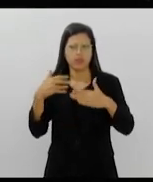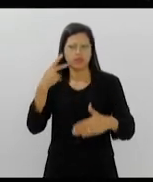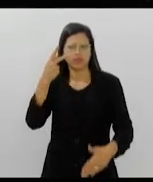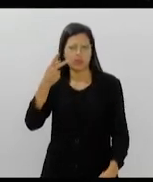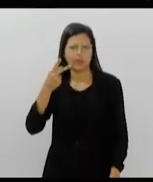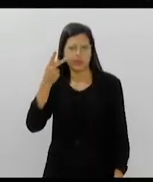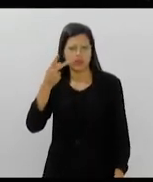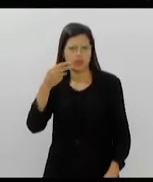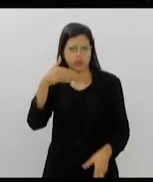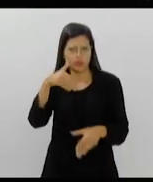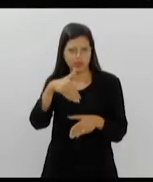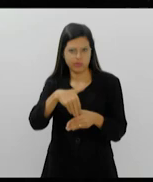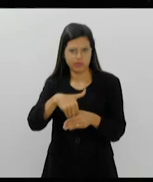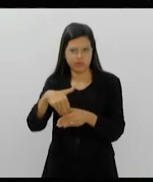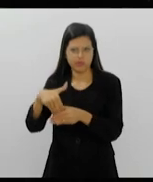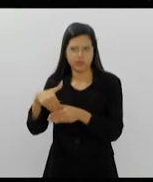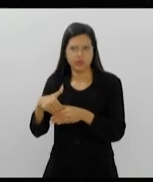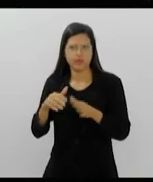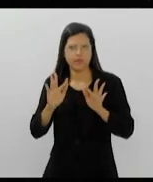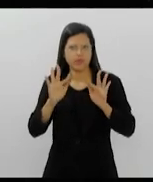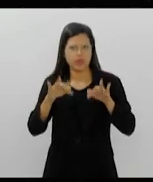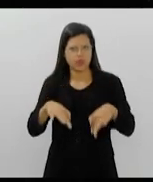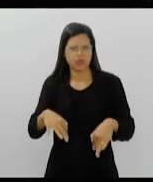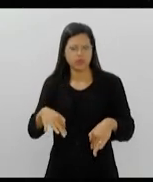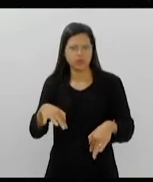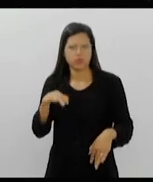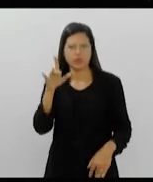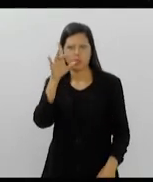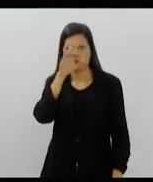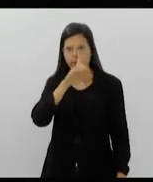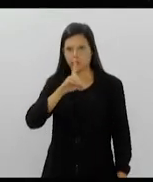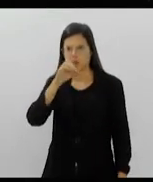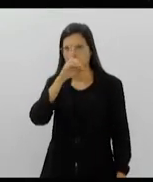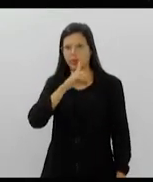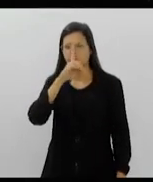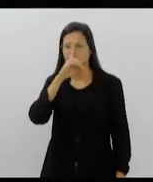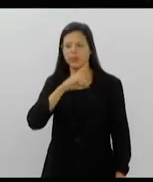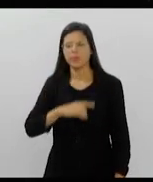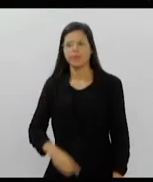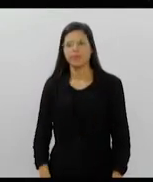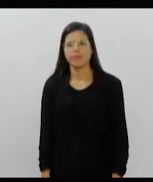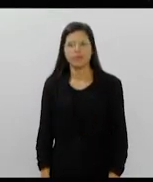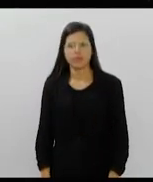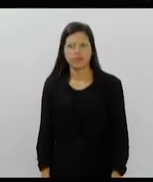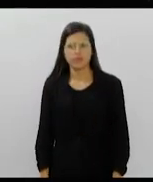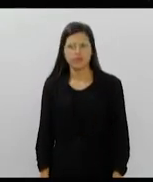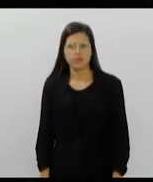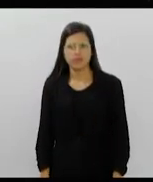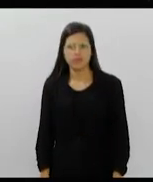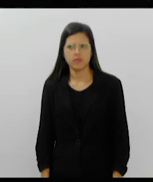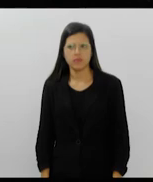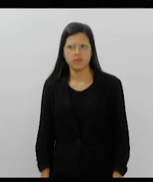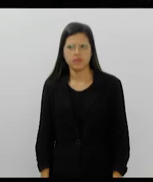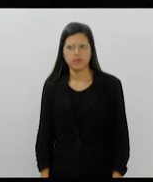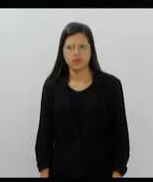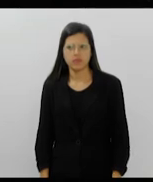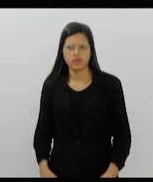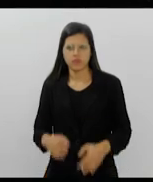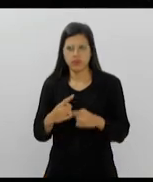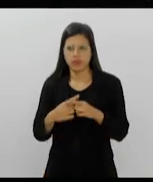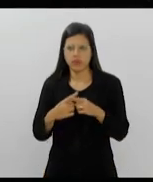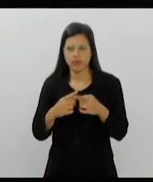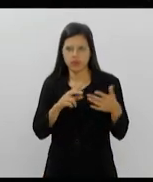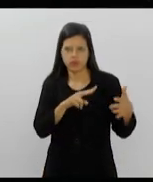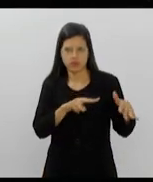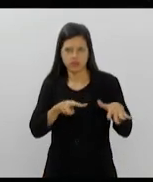político-eleitoral que se encerrou no último domingo. Porque já na semana que vem,